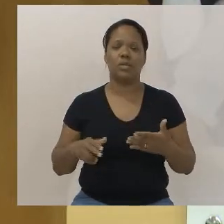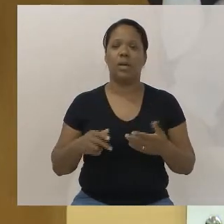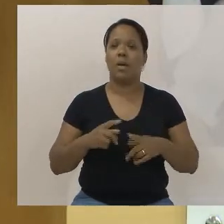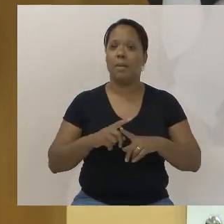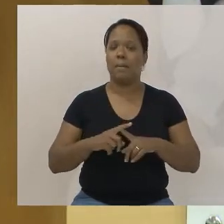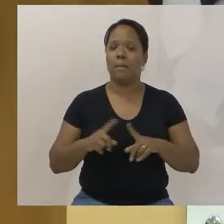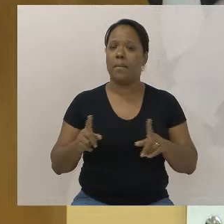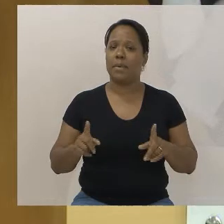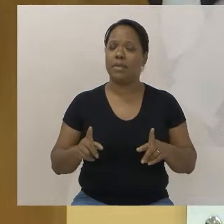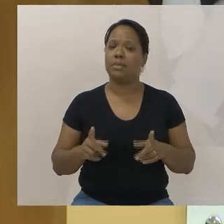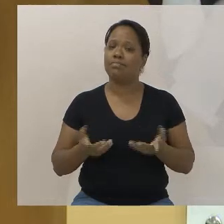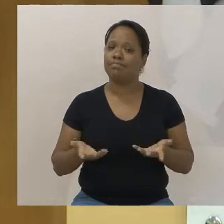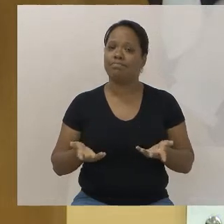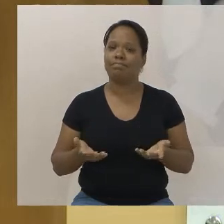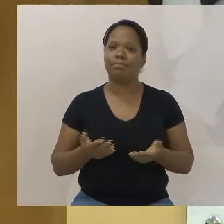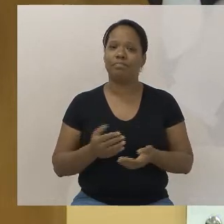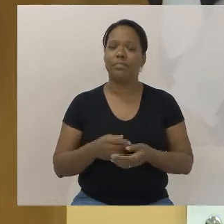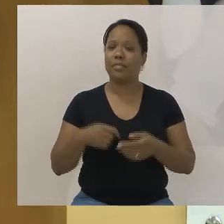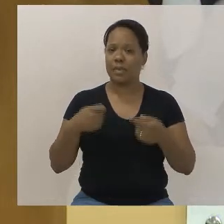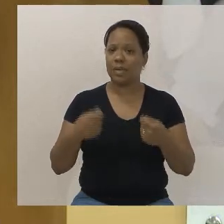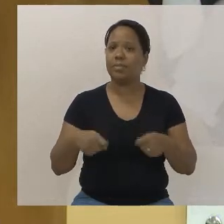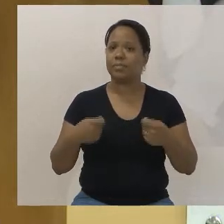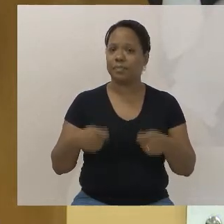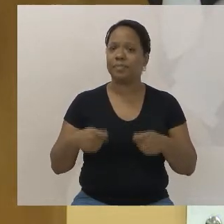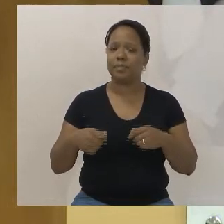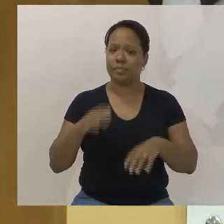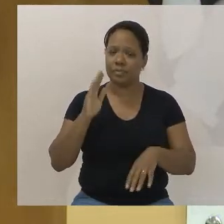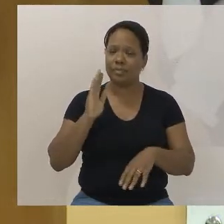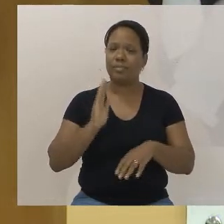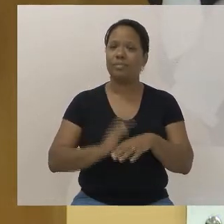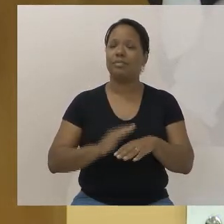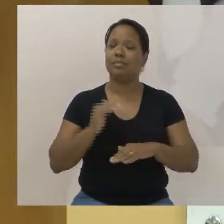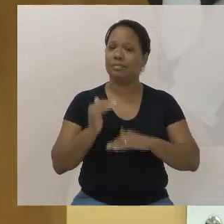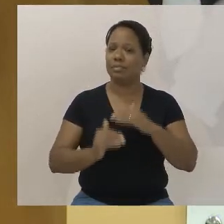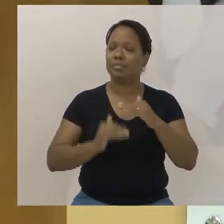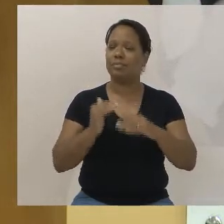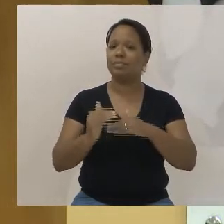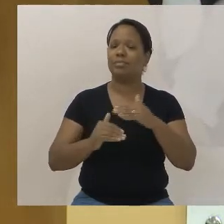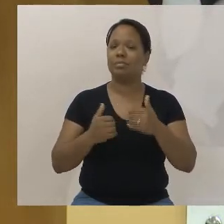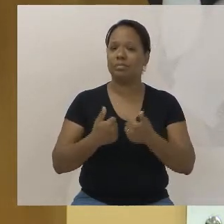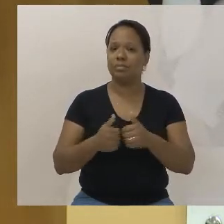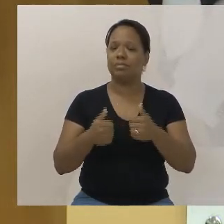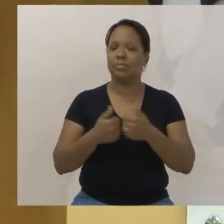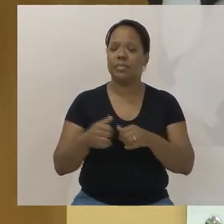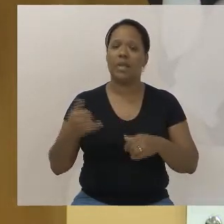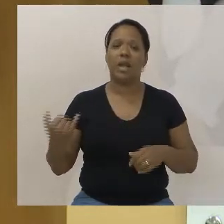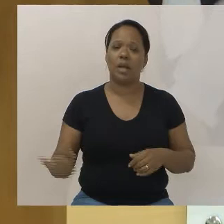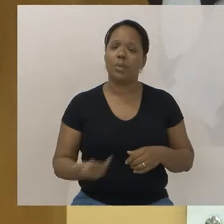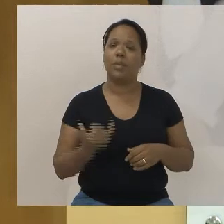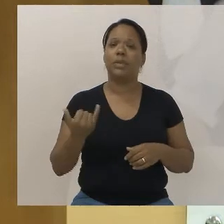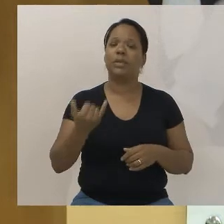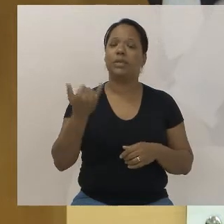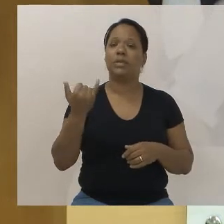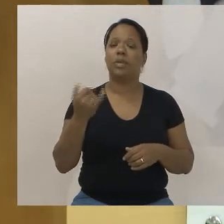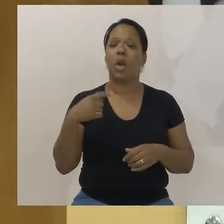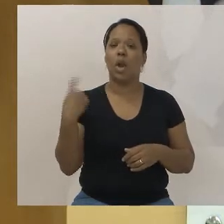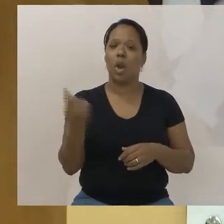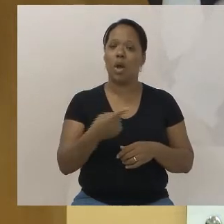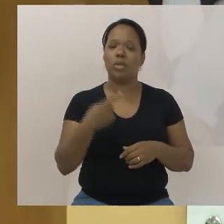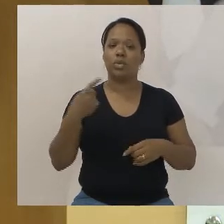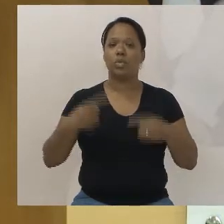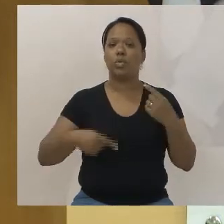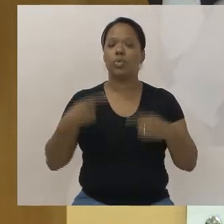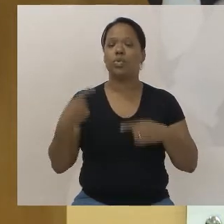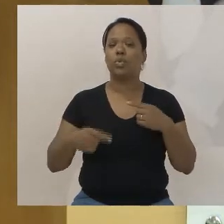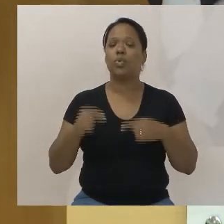eu acho que precisa avançar mais ainda porque é importantíssimo a gente discutir nós discutimos aqui